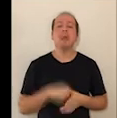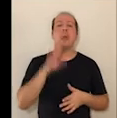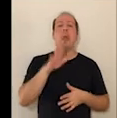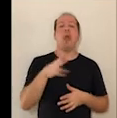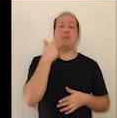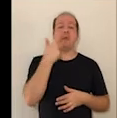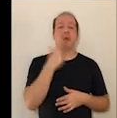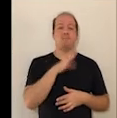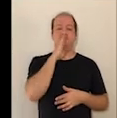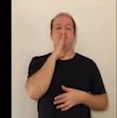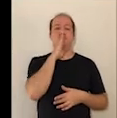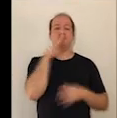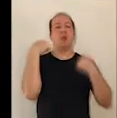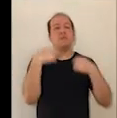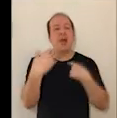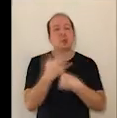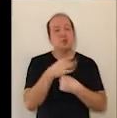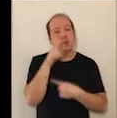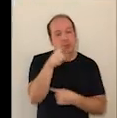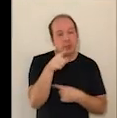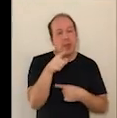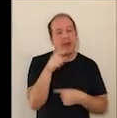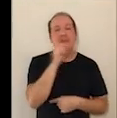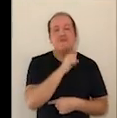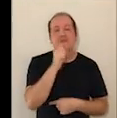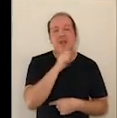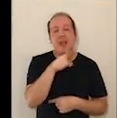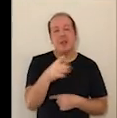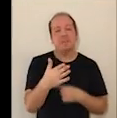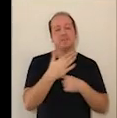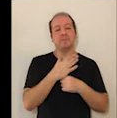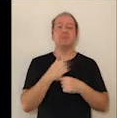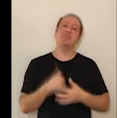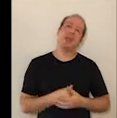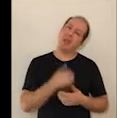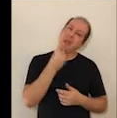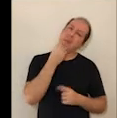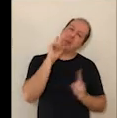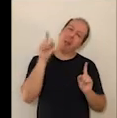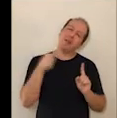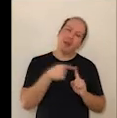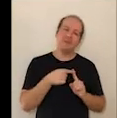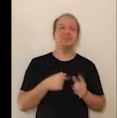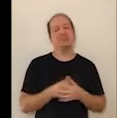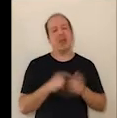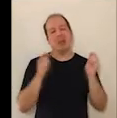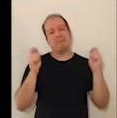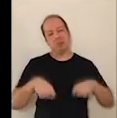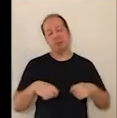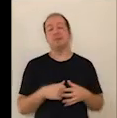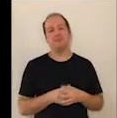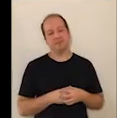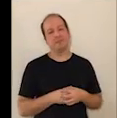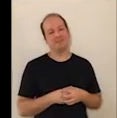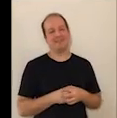Mais do que nunca, preciso me casar. E eu conto com a sua ajuda para convencer o velho aqui. Já que é por uma boa causa, pode